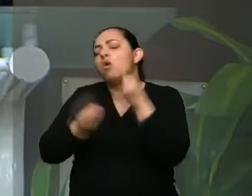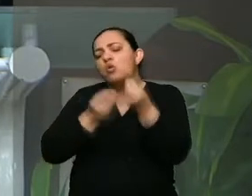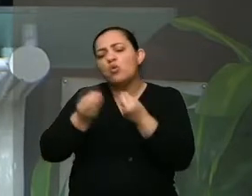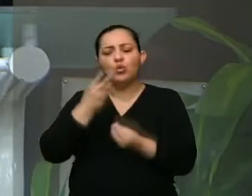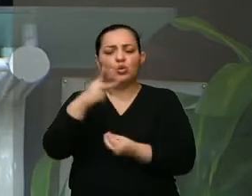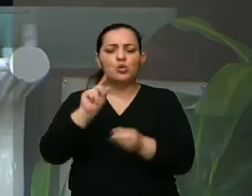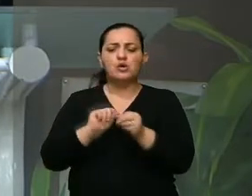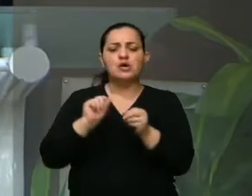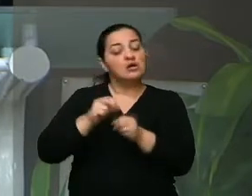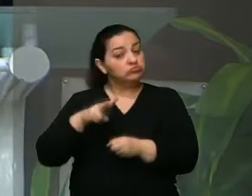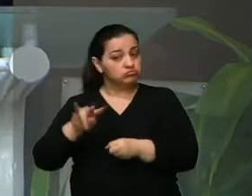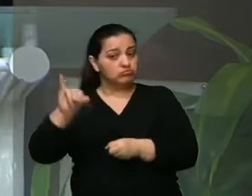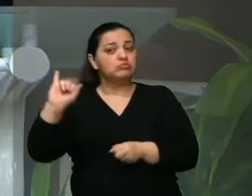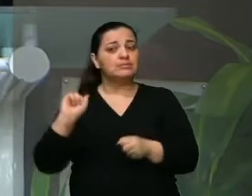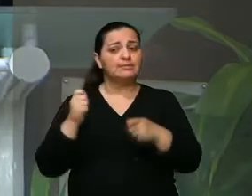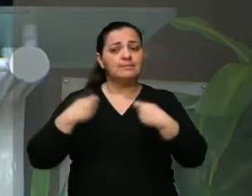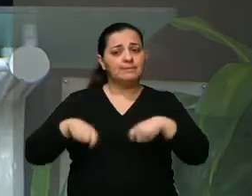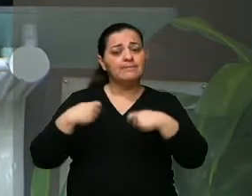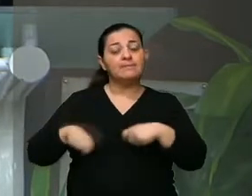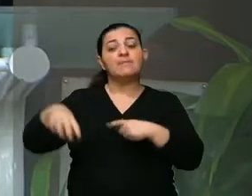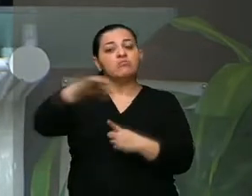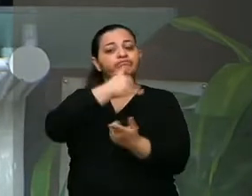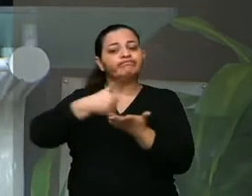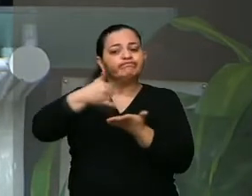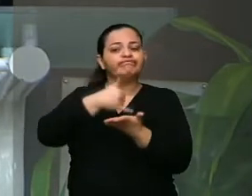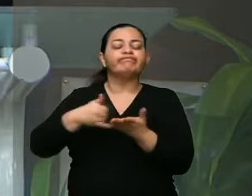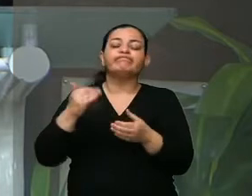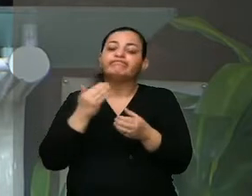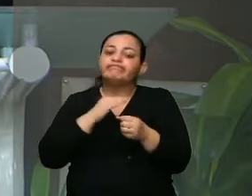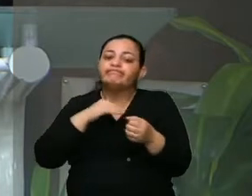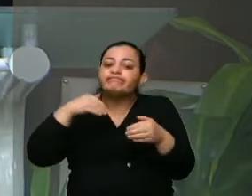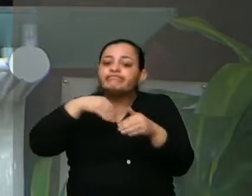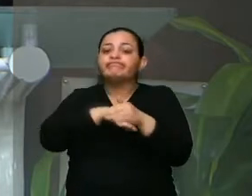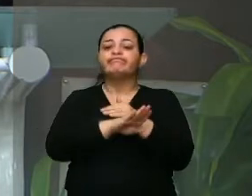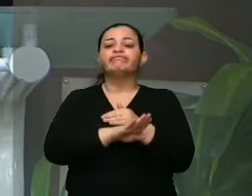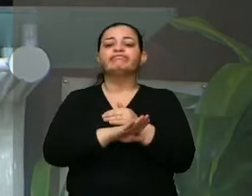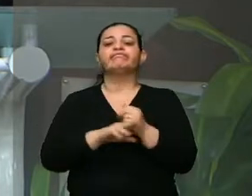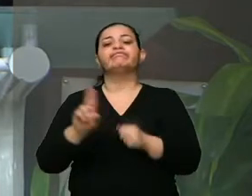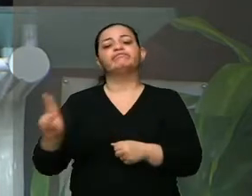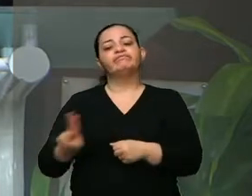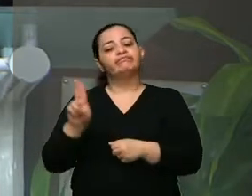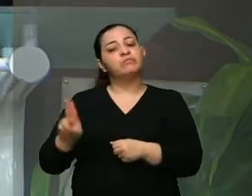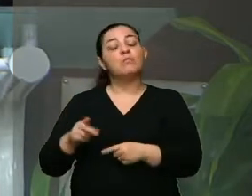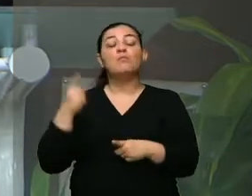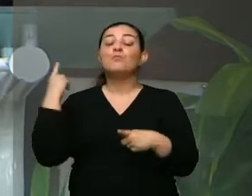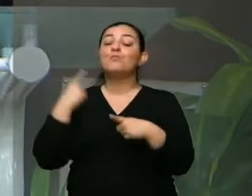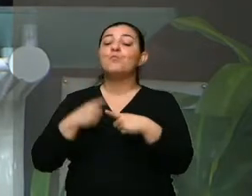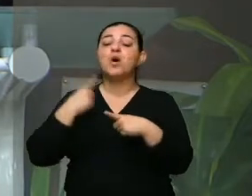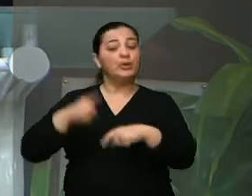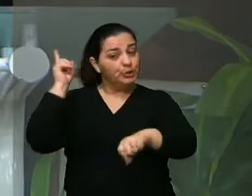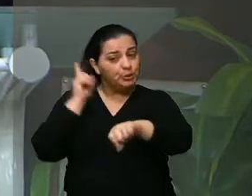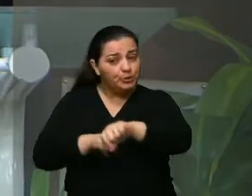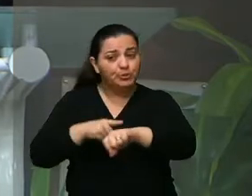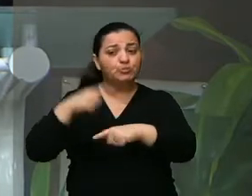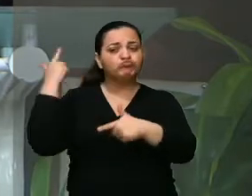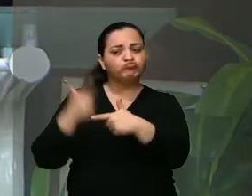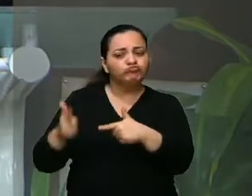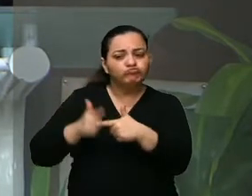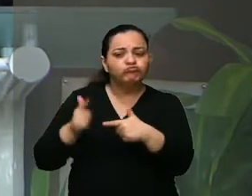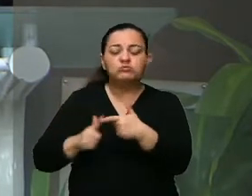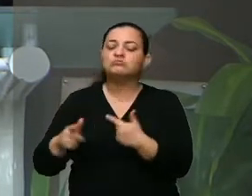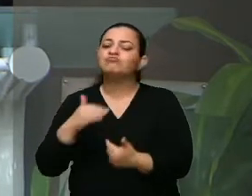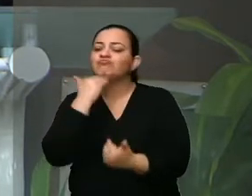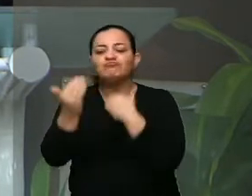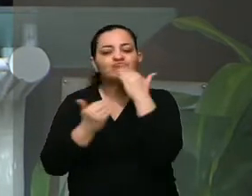vai precisar a azeite de reserva porque na hora da adversidade não dá